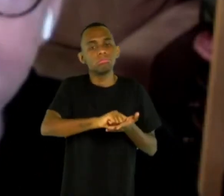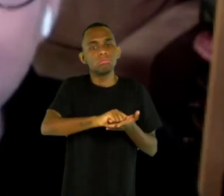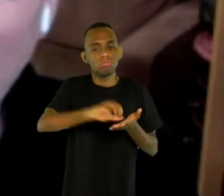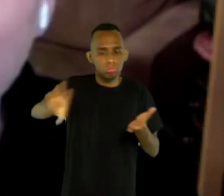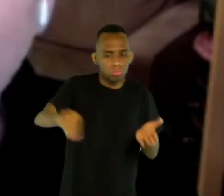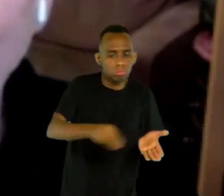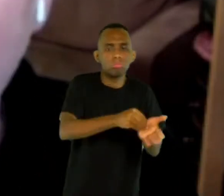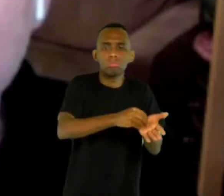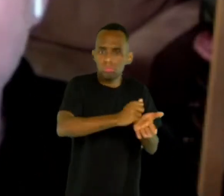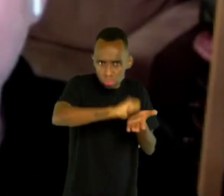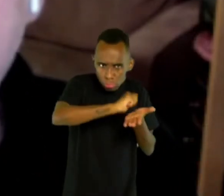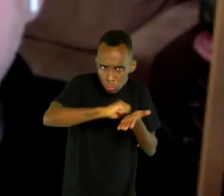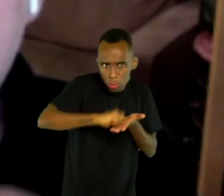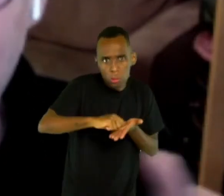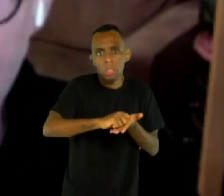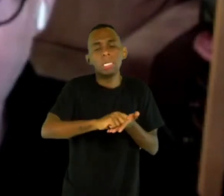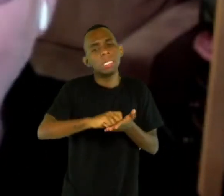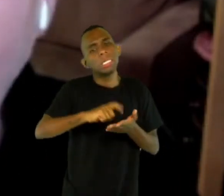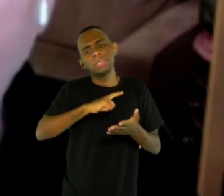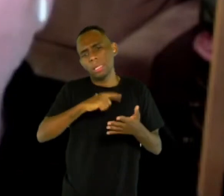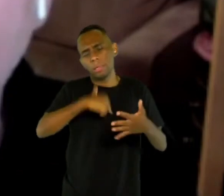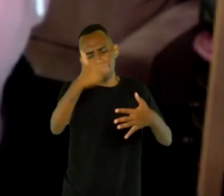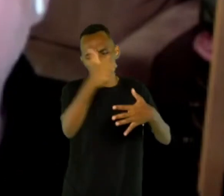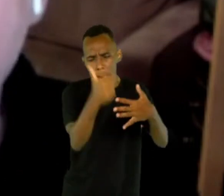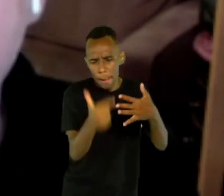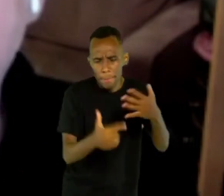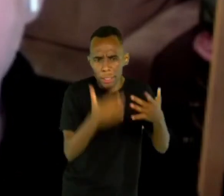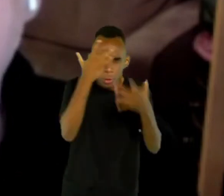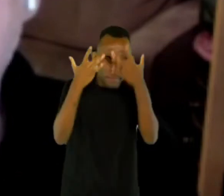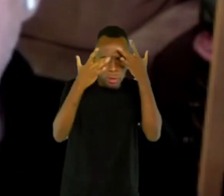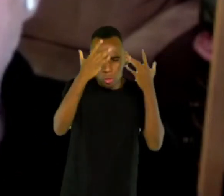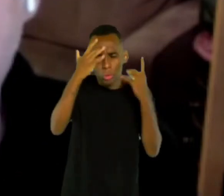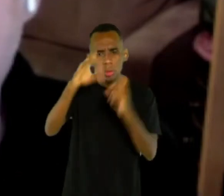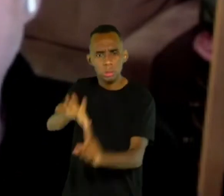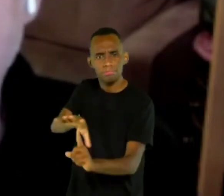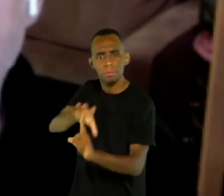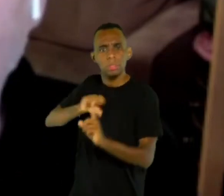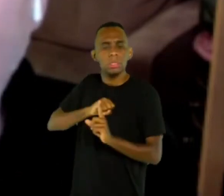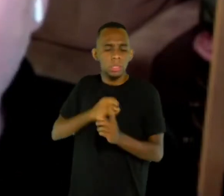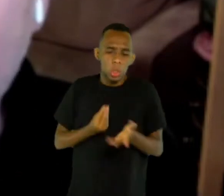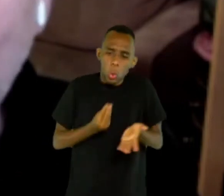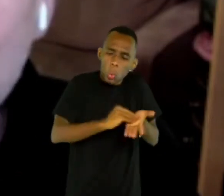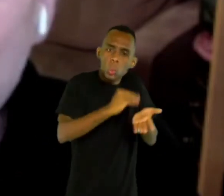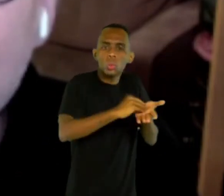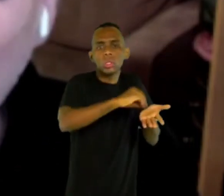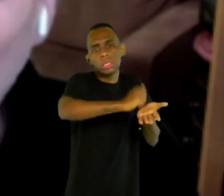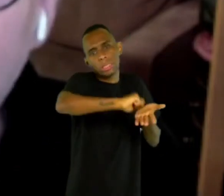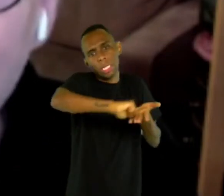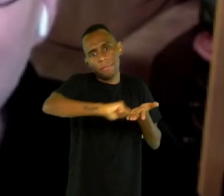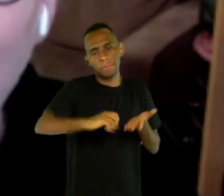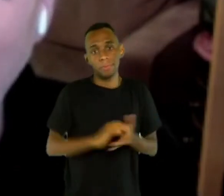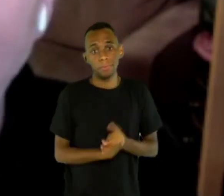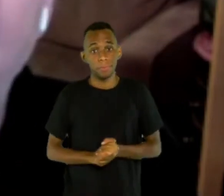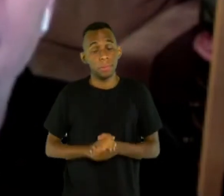mosaico de influências que me ajudaram a compor esse personagem. Agora, o